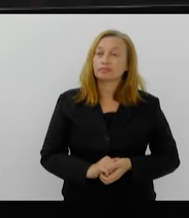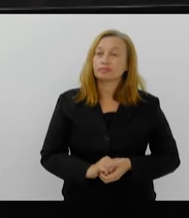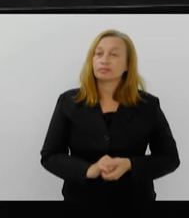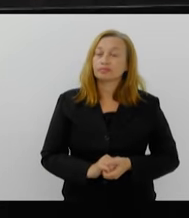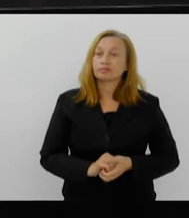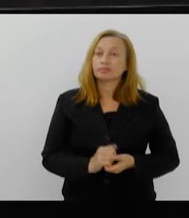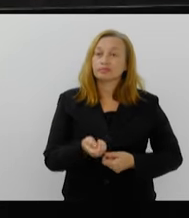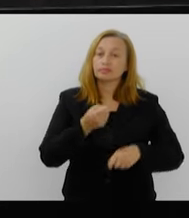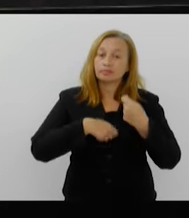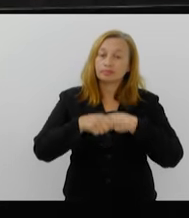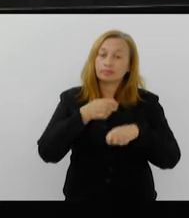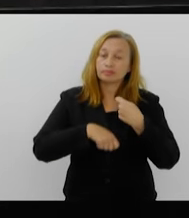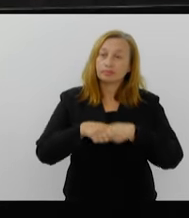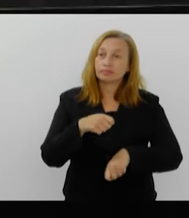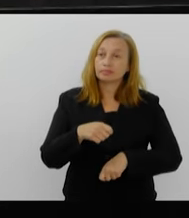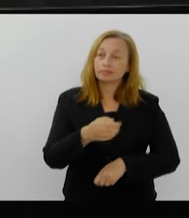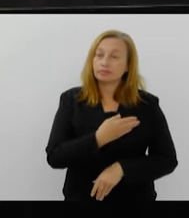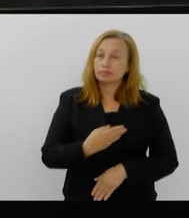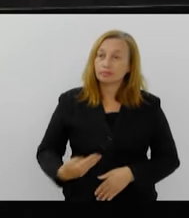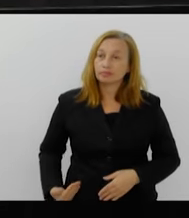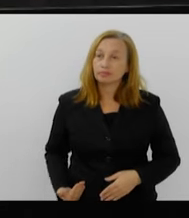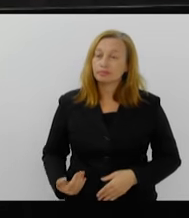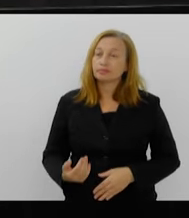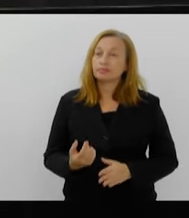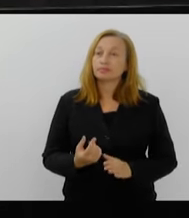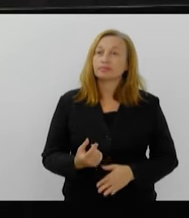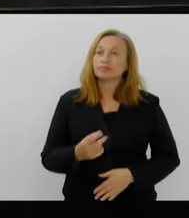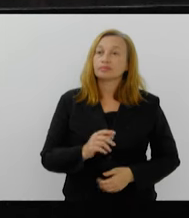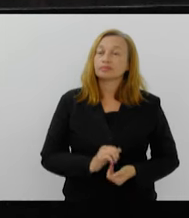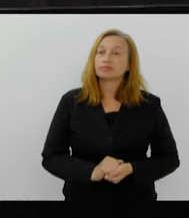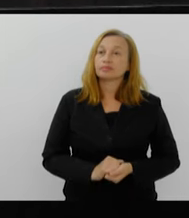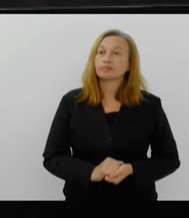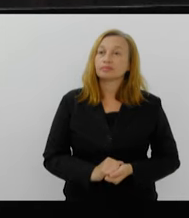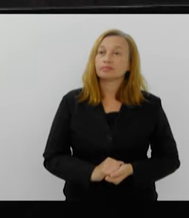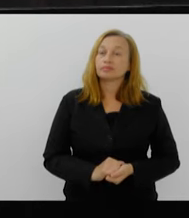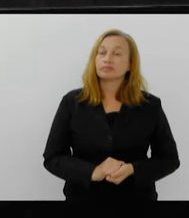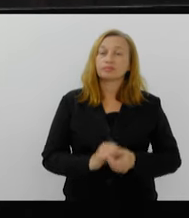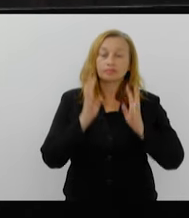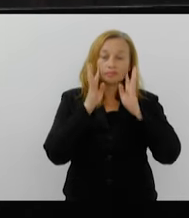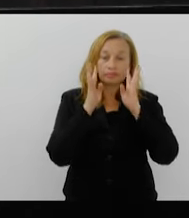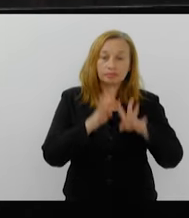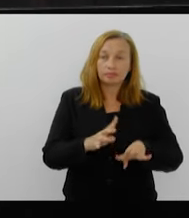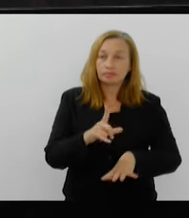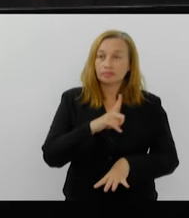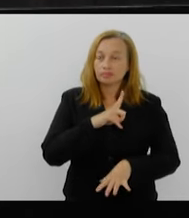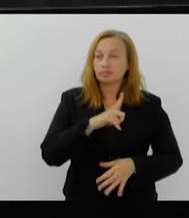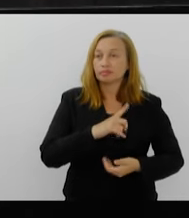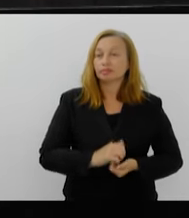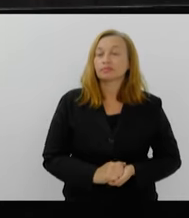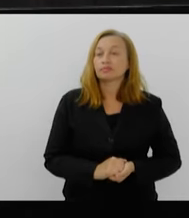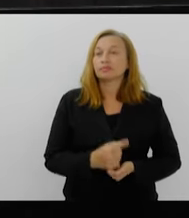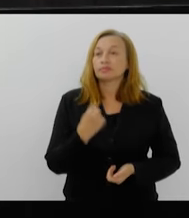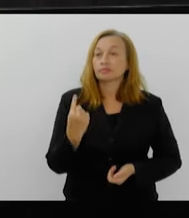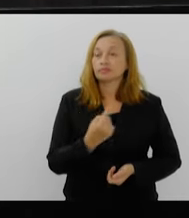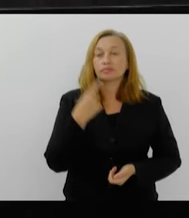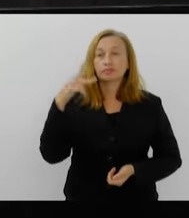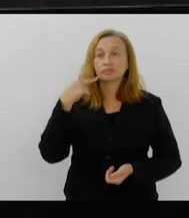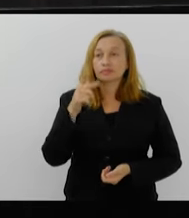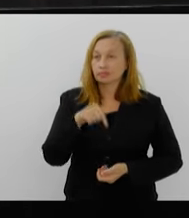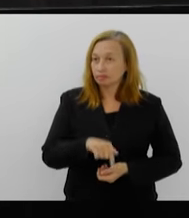administração pública que serão objeto de maior ou menor atenção. Ora, nós parlamentares